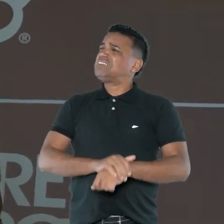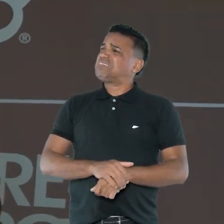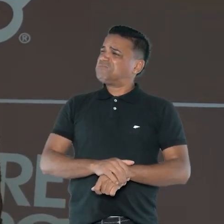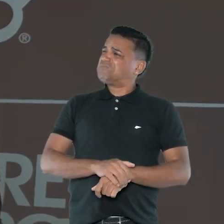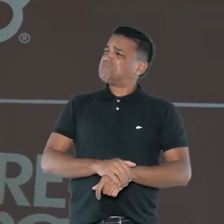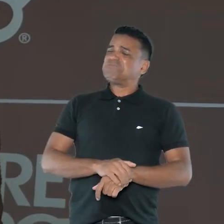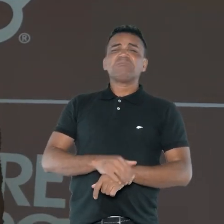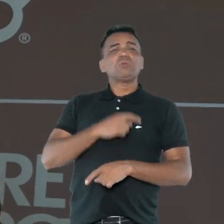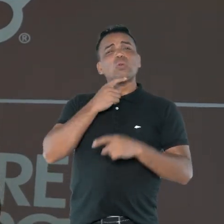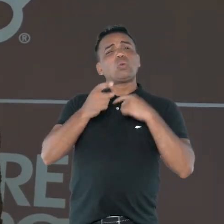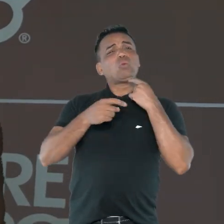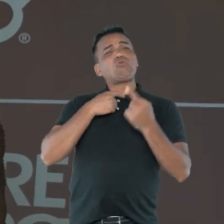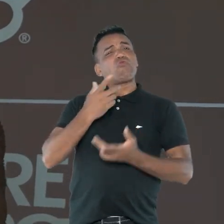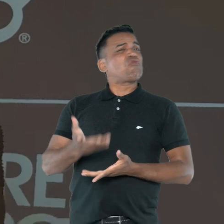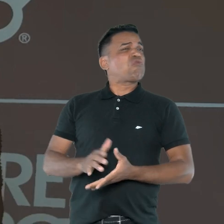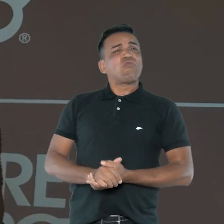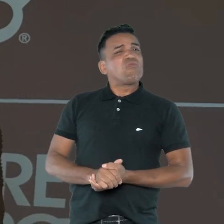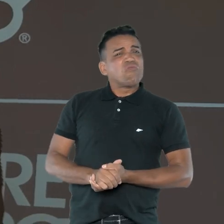né?